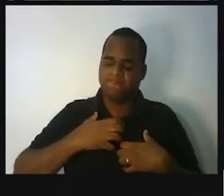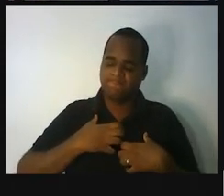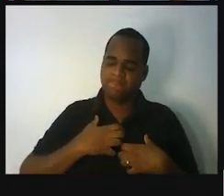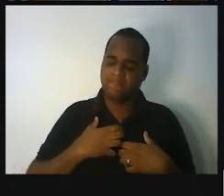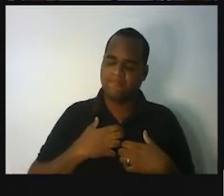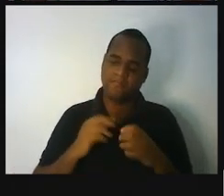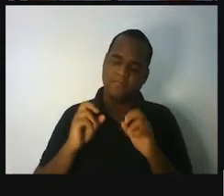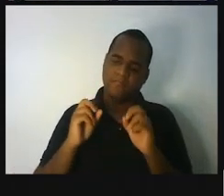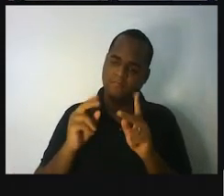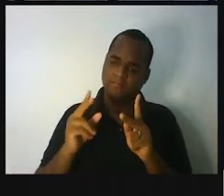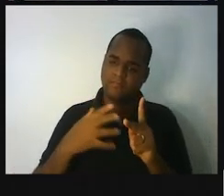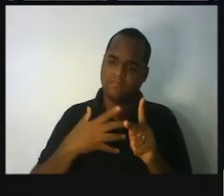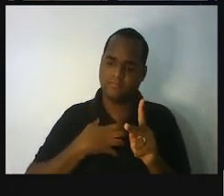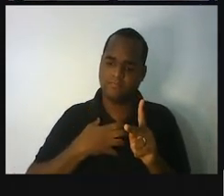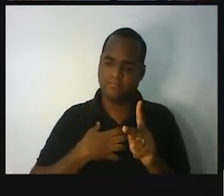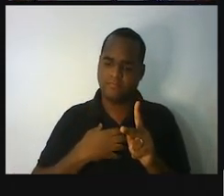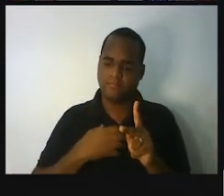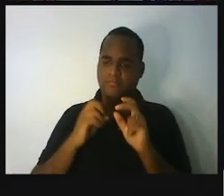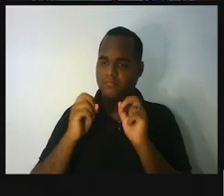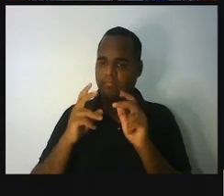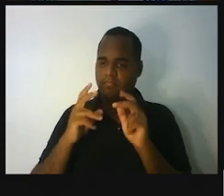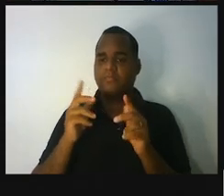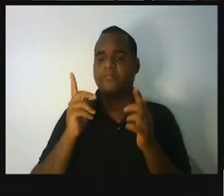faz sentido para a gente conseguir